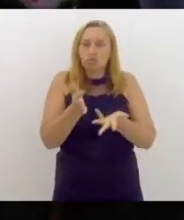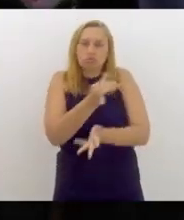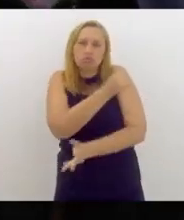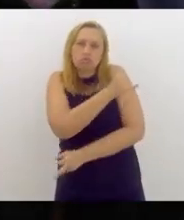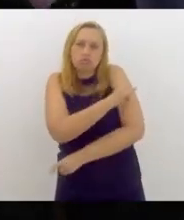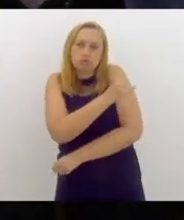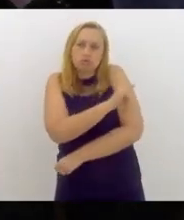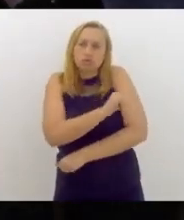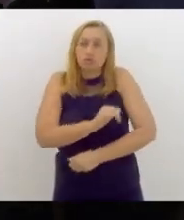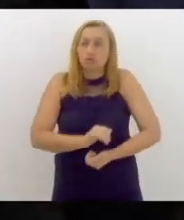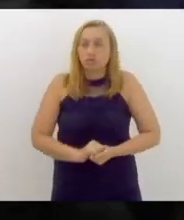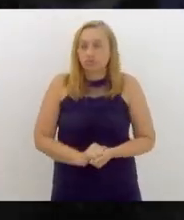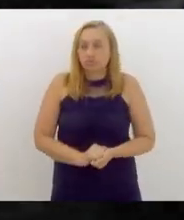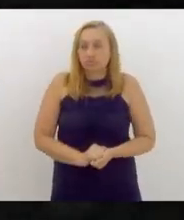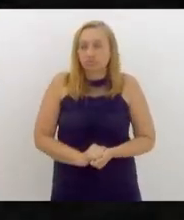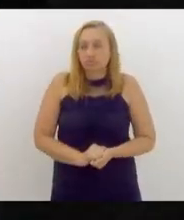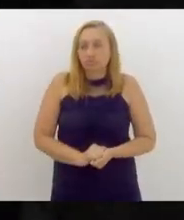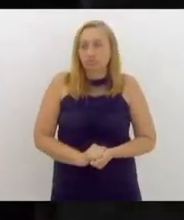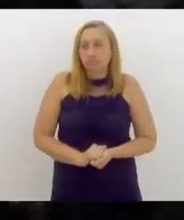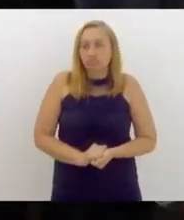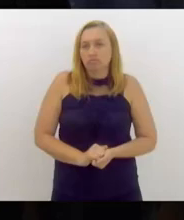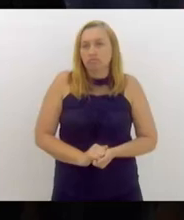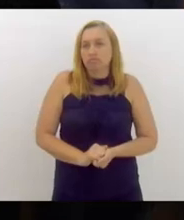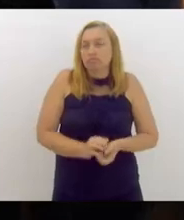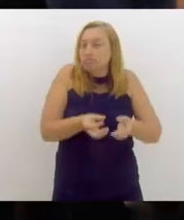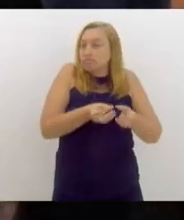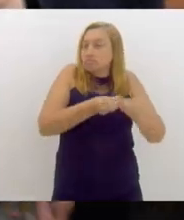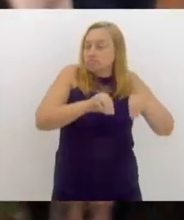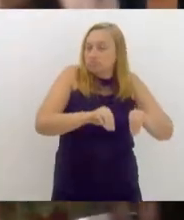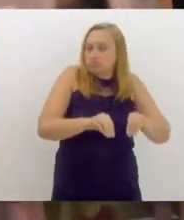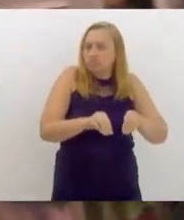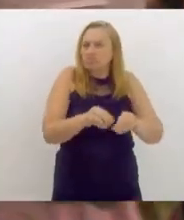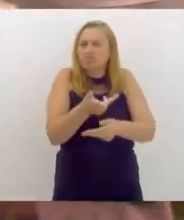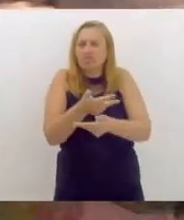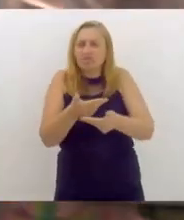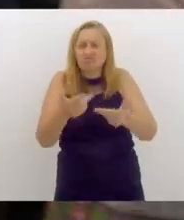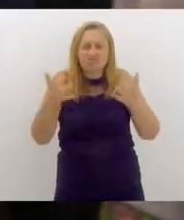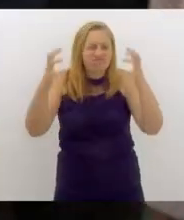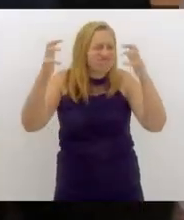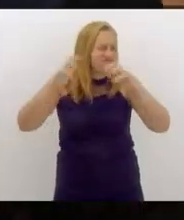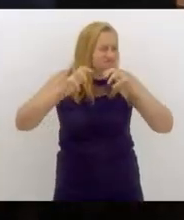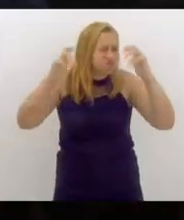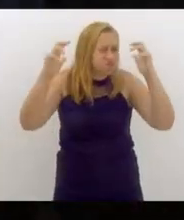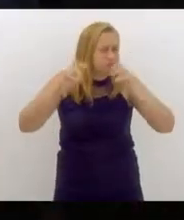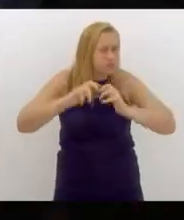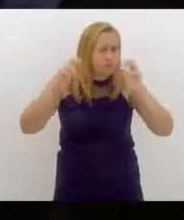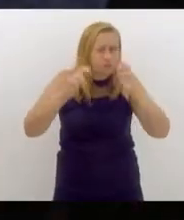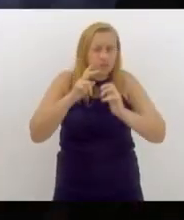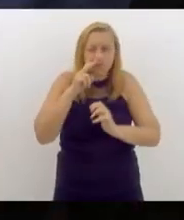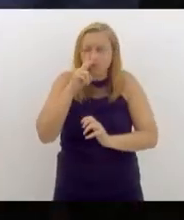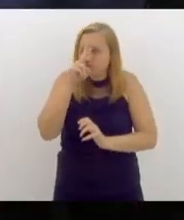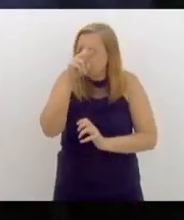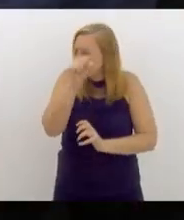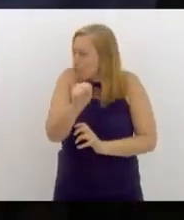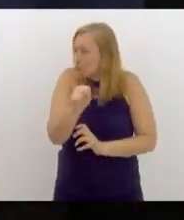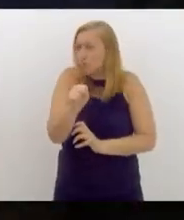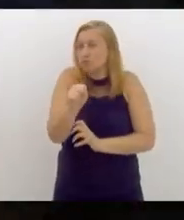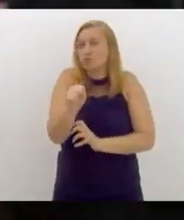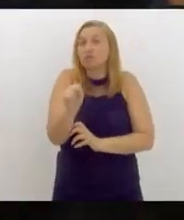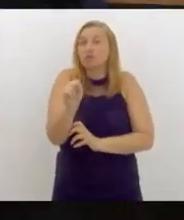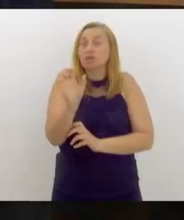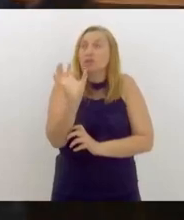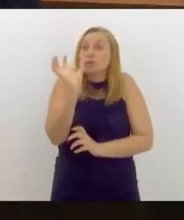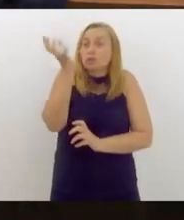Janeiro foi abatido, né, com grandes chuvas torrenciais, toda uma lógica